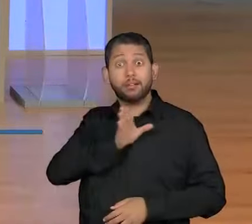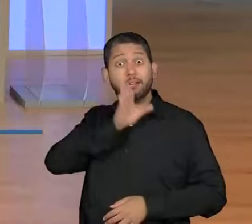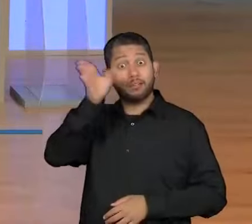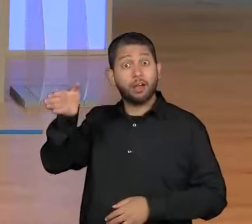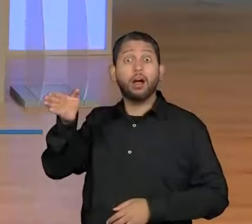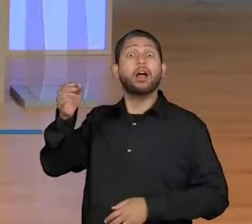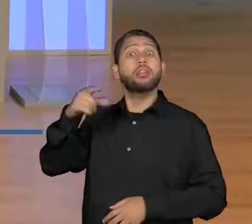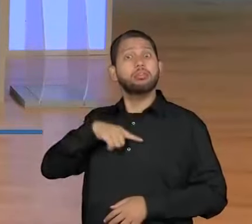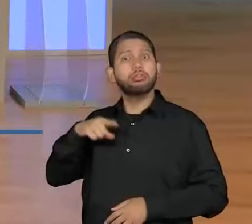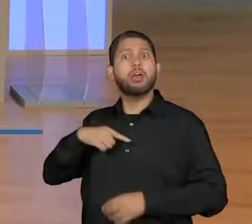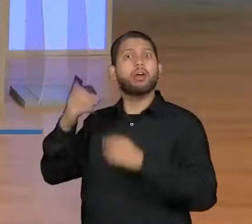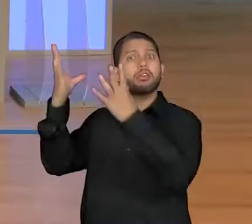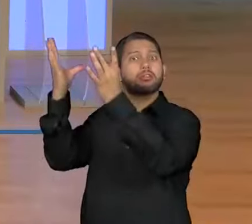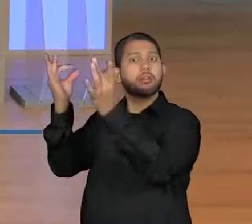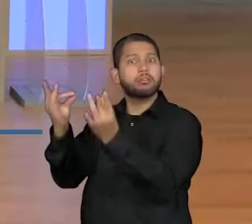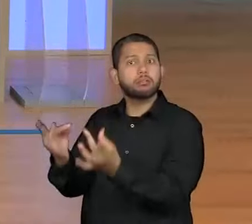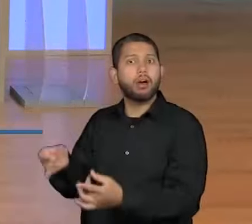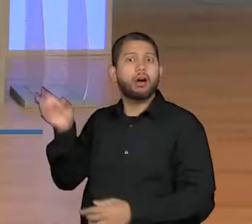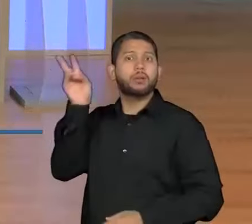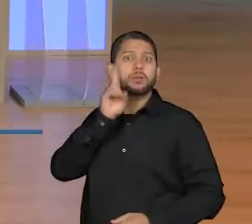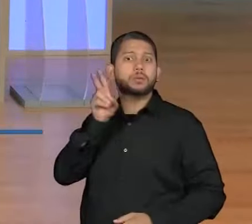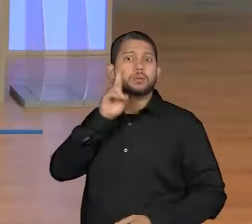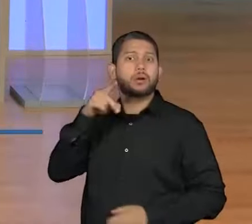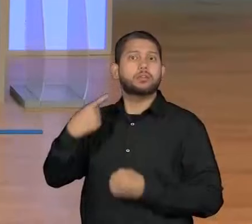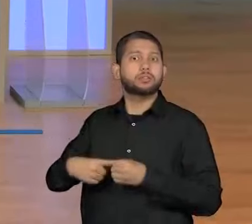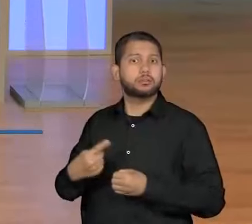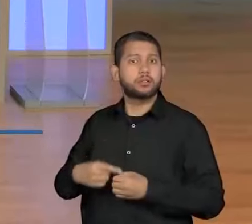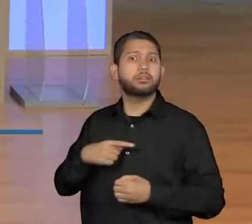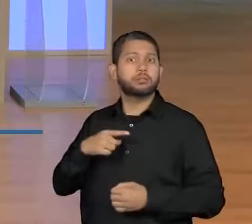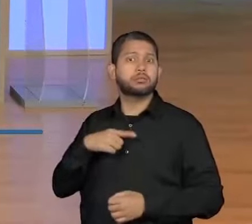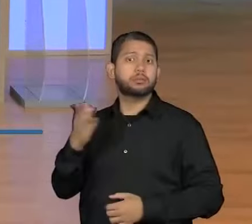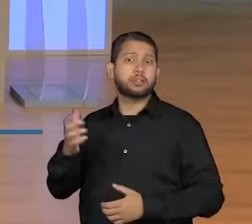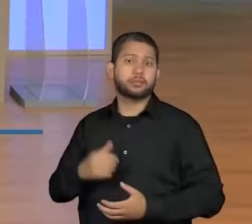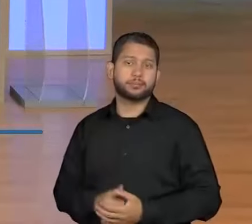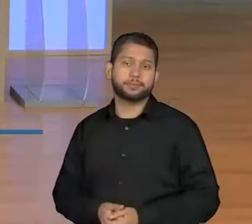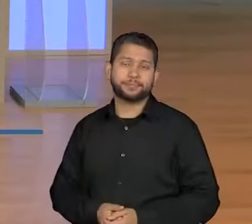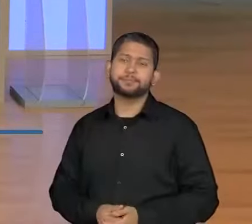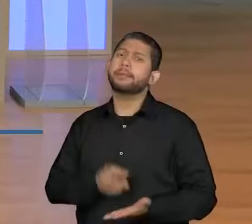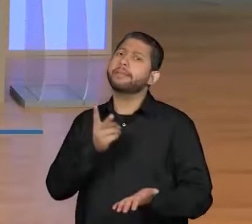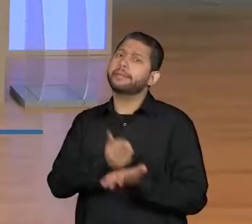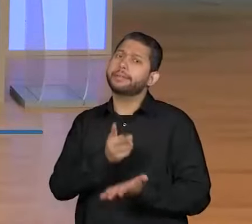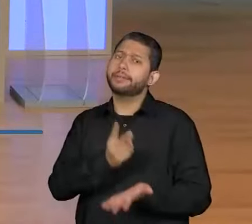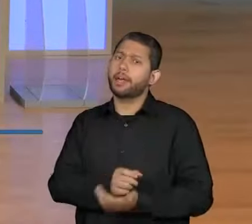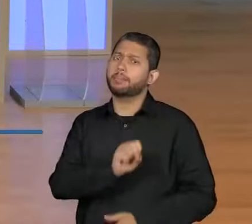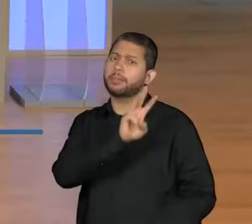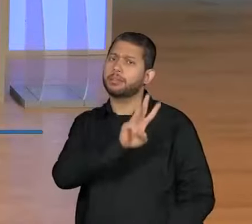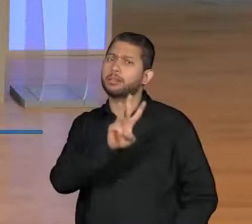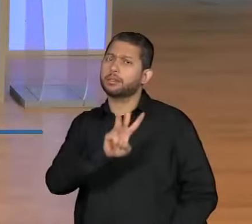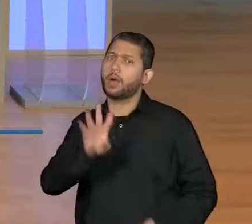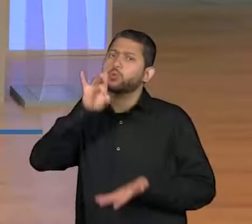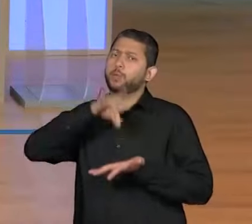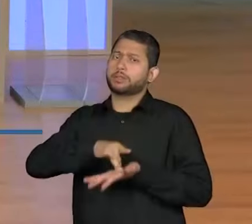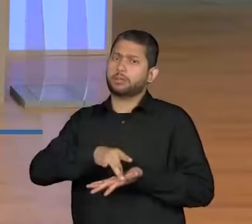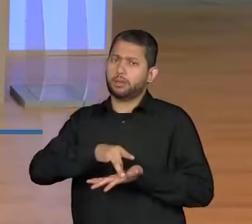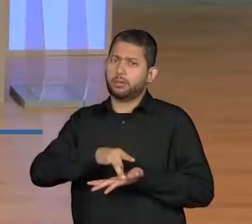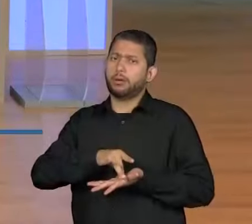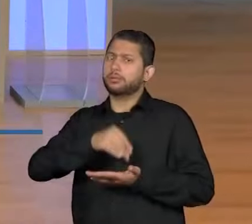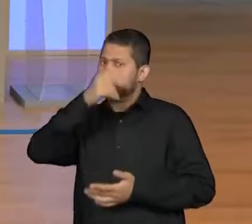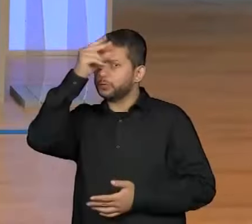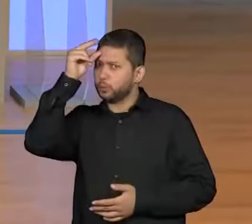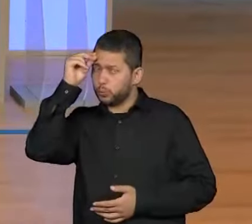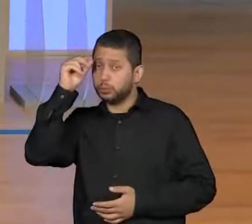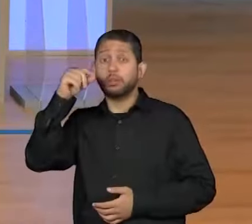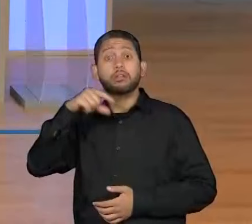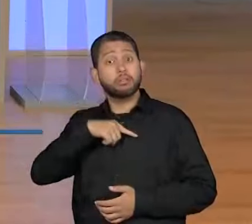e conhecer um pouquinho mais da história da sua cidade. Ah, e sempre tem o site oficial também da prefeitura, né, que Sim.